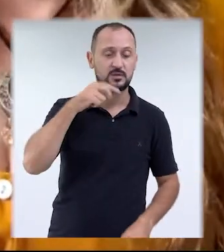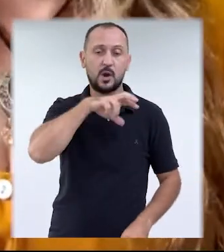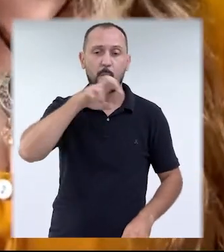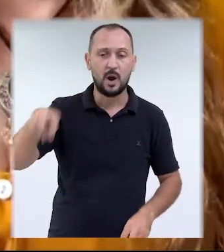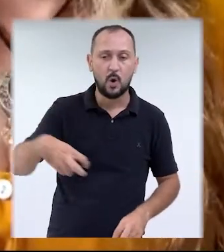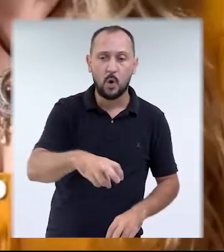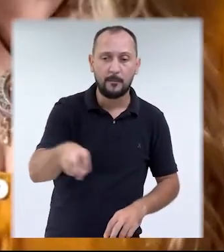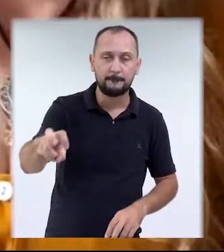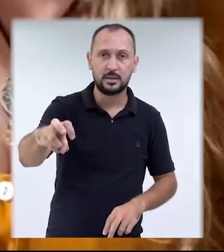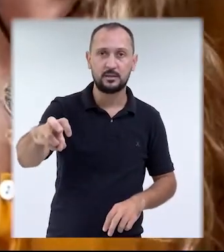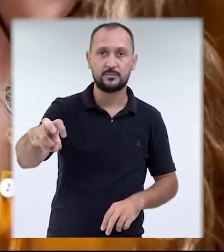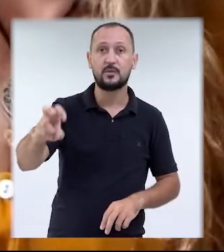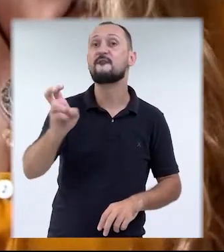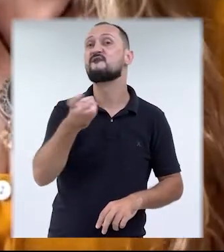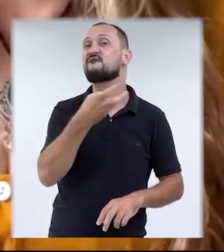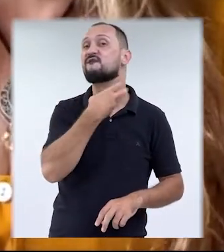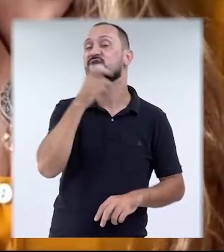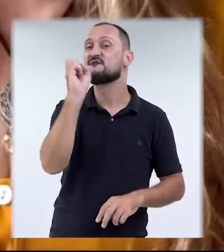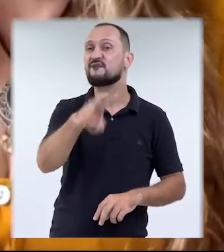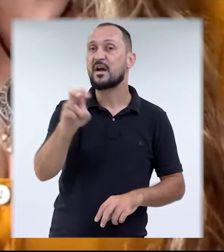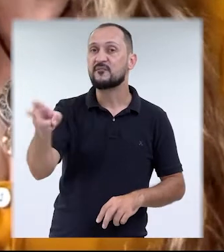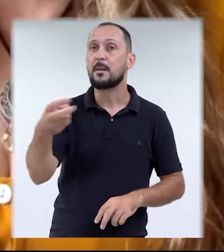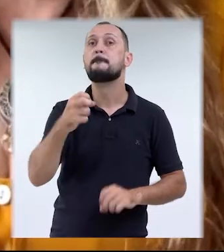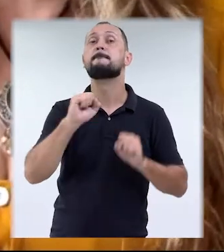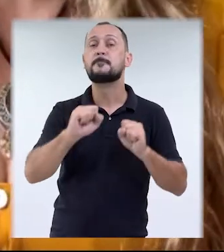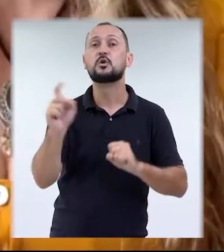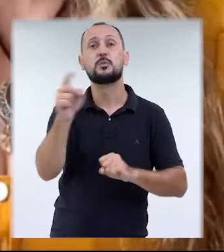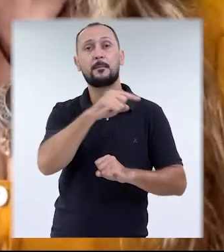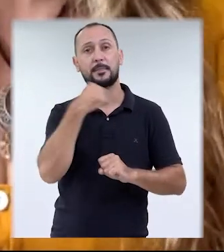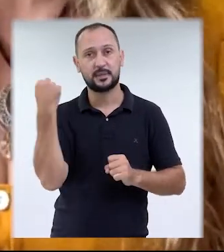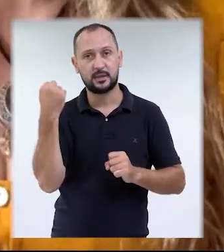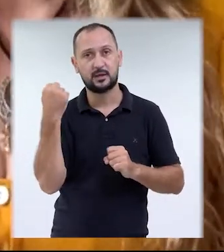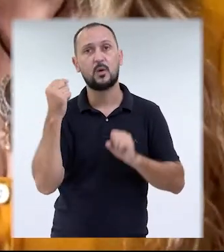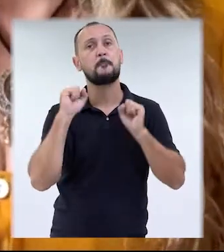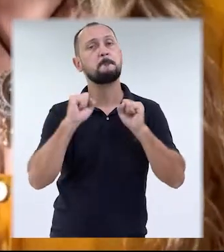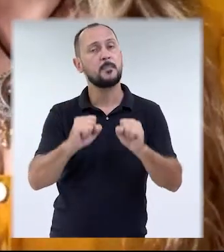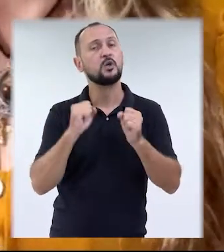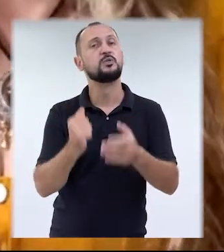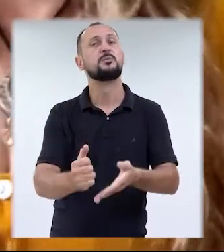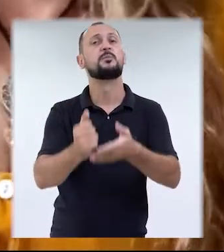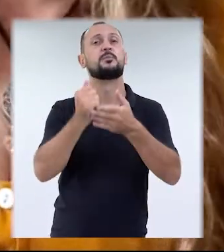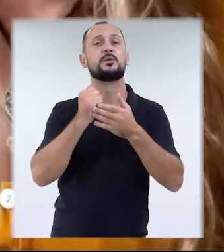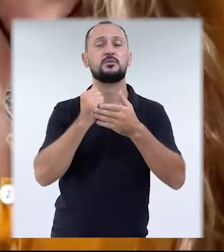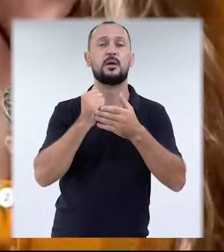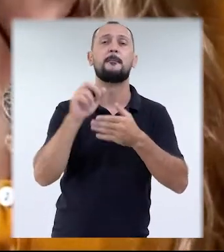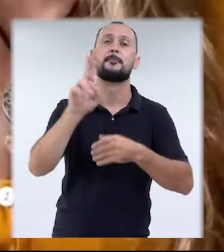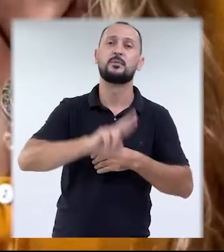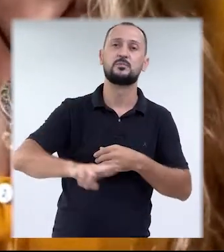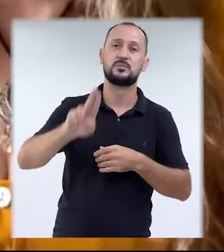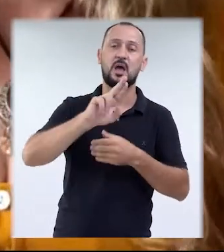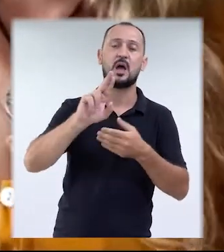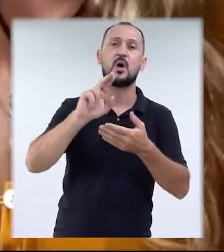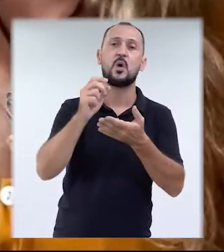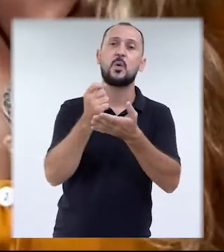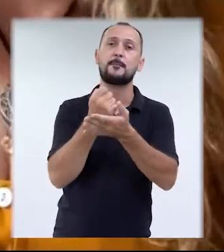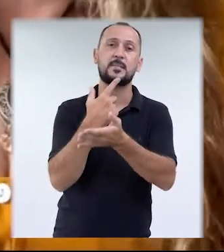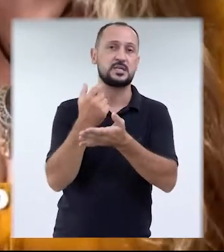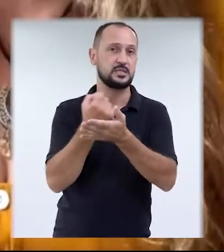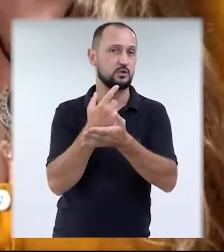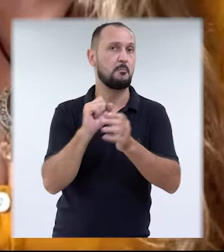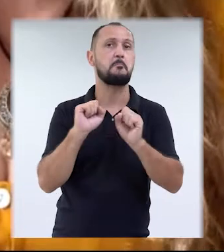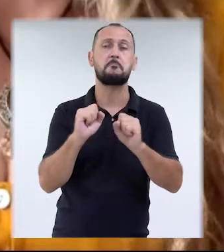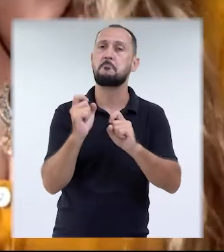com uma cobra, o veneno dela, ele pode ser tanto mortífero, como ele pode ser usado como